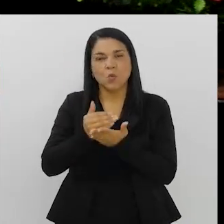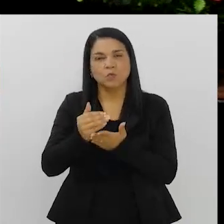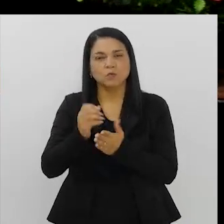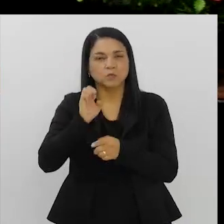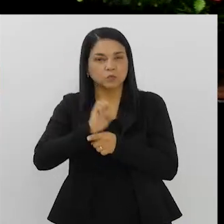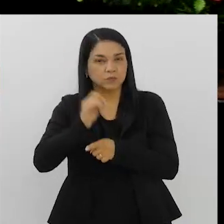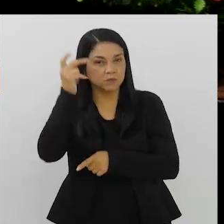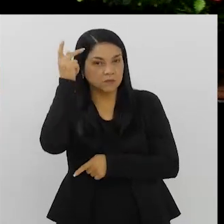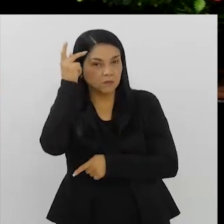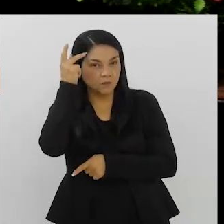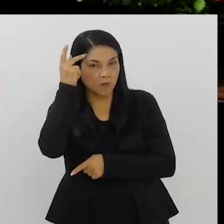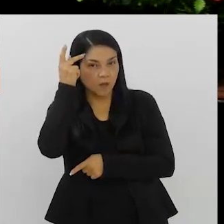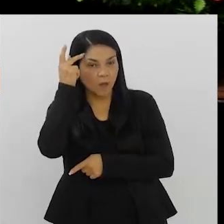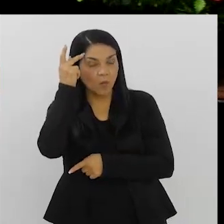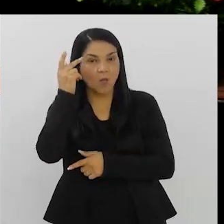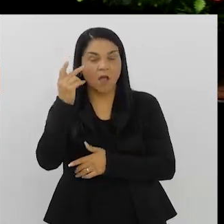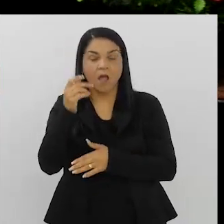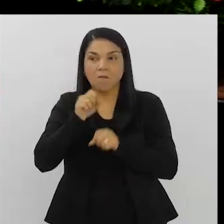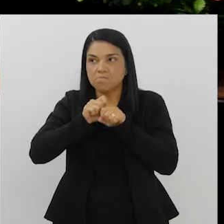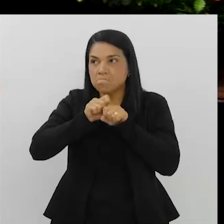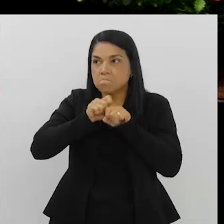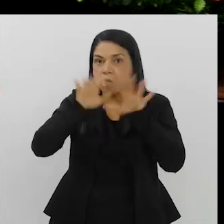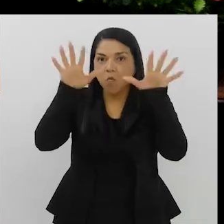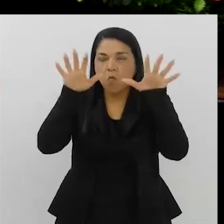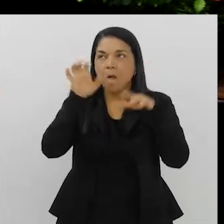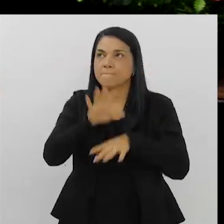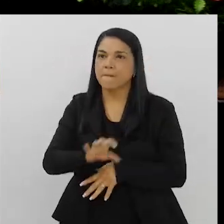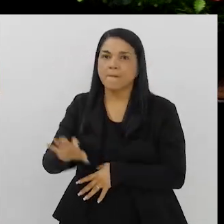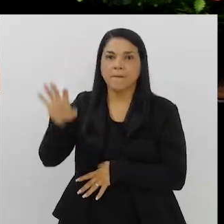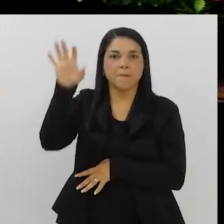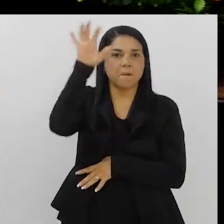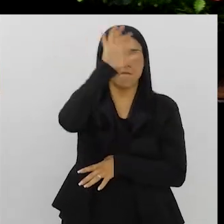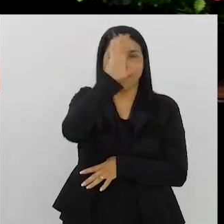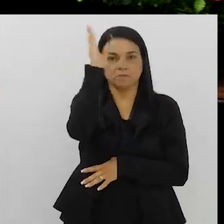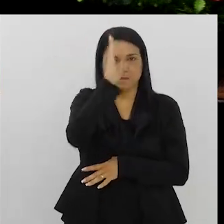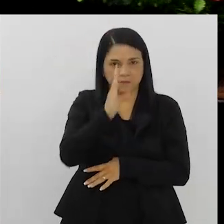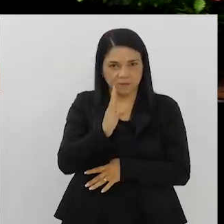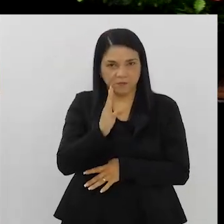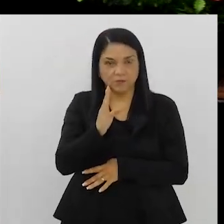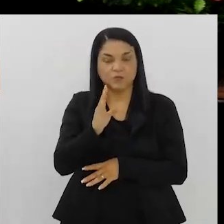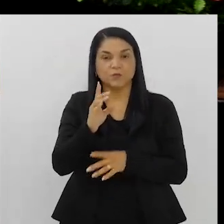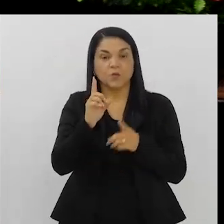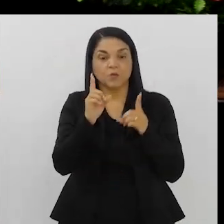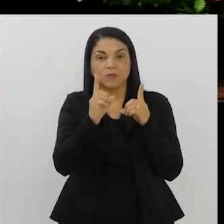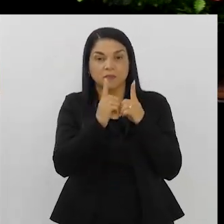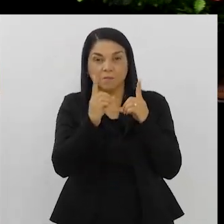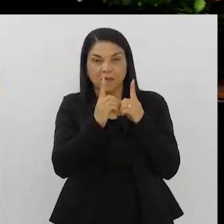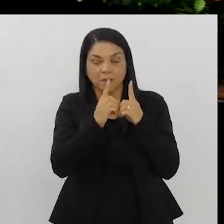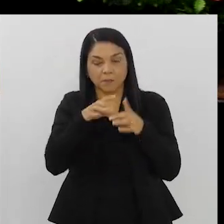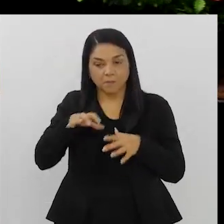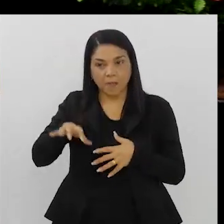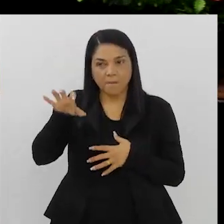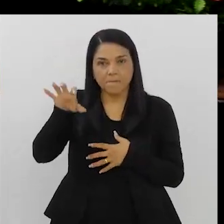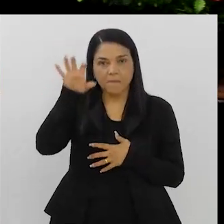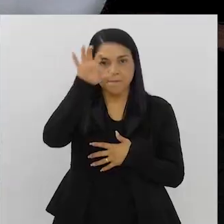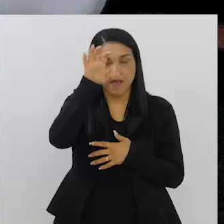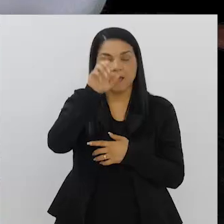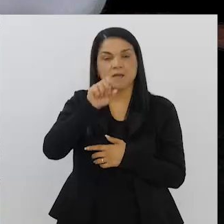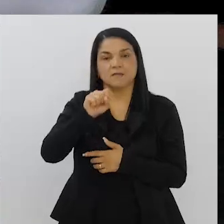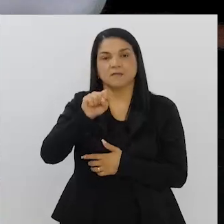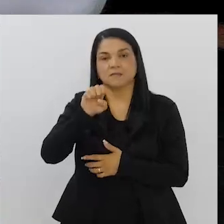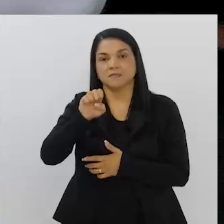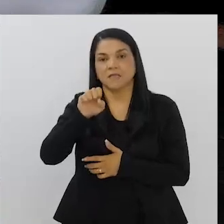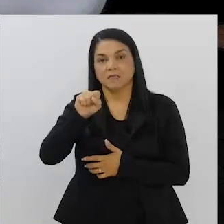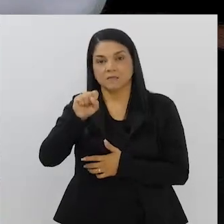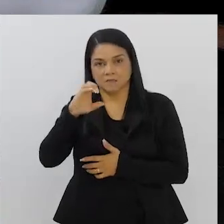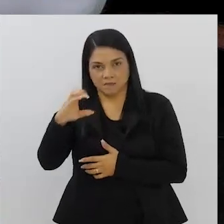Paulo e rapidamente ele foi desenvolvido por todo o Brasil, né? Através dos departamentos regionais do SESC Rio. E